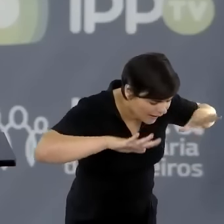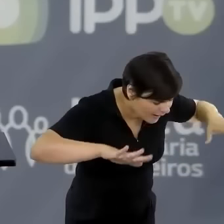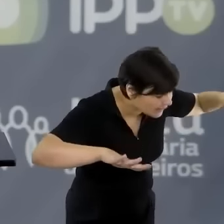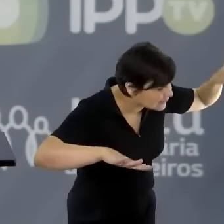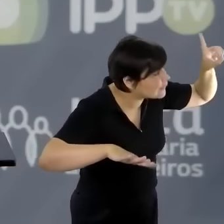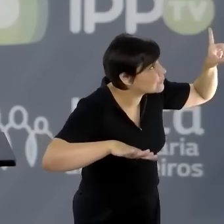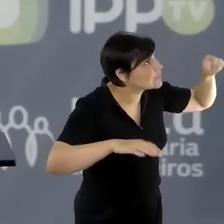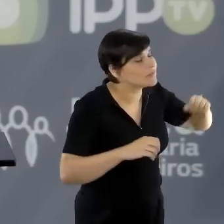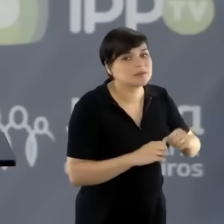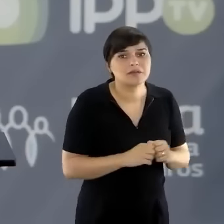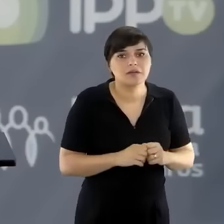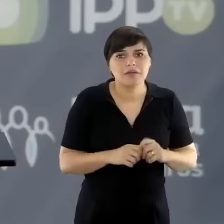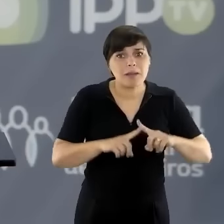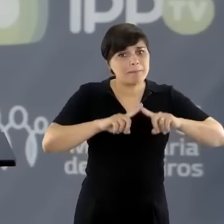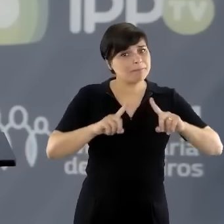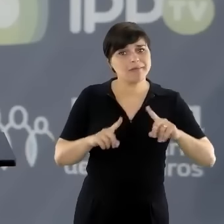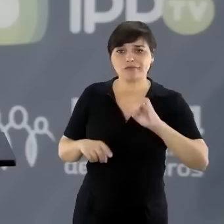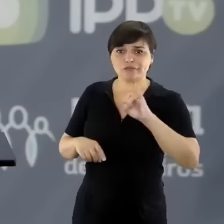outros querem